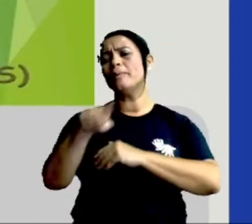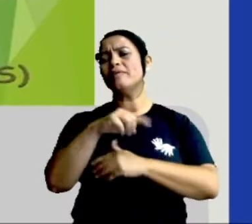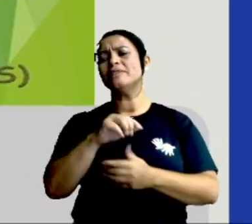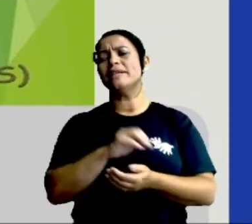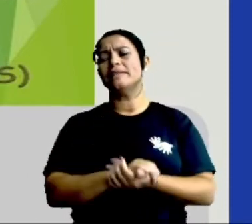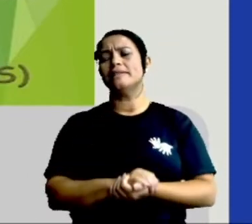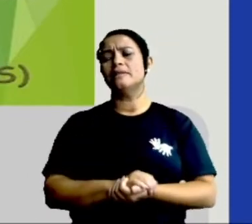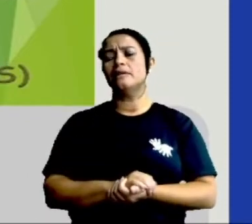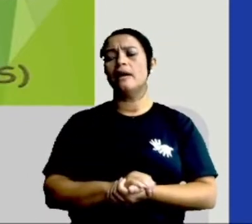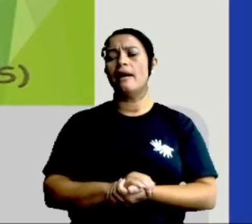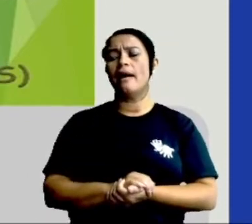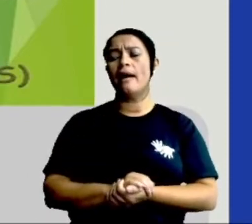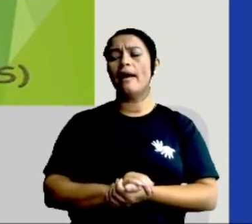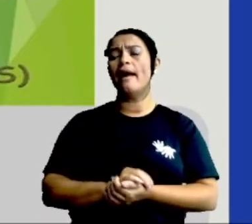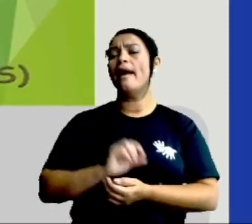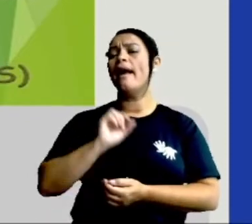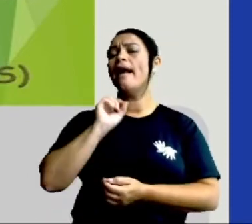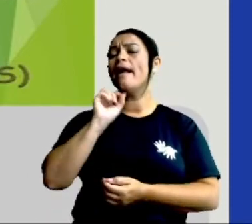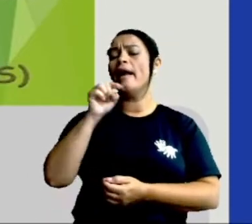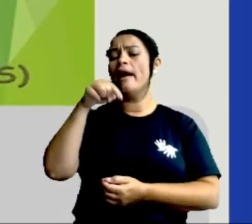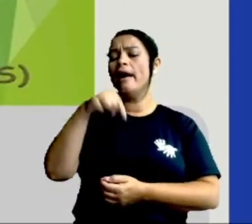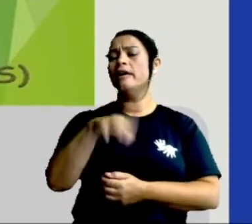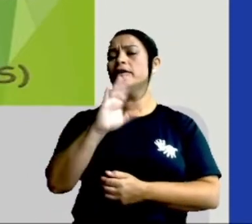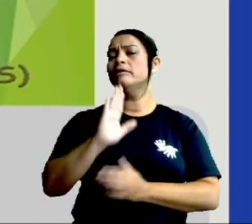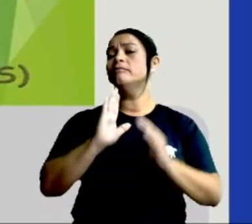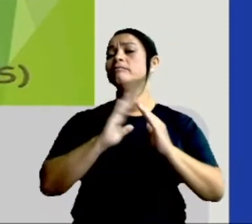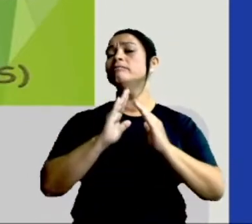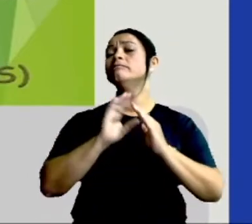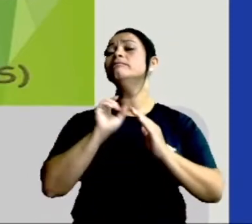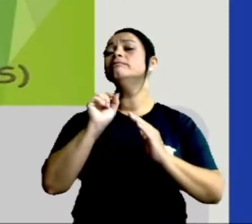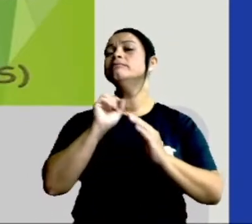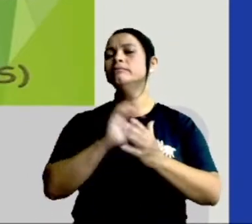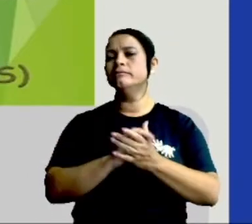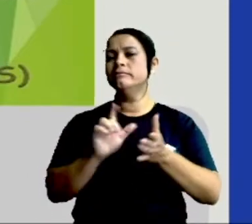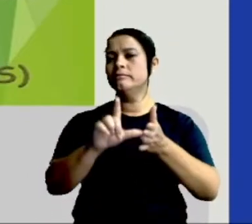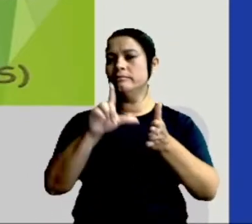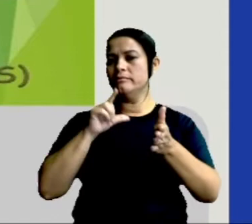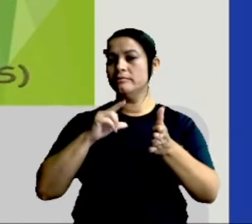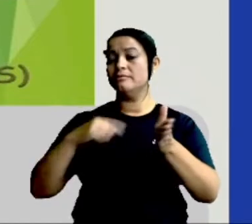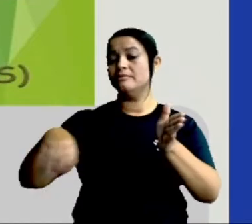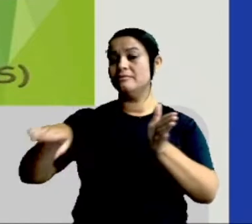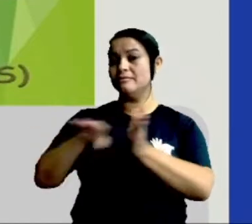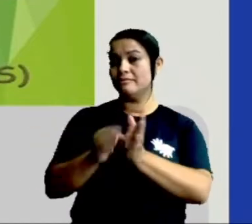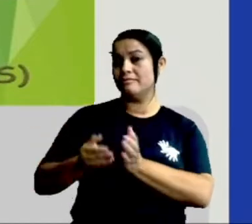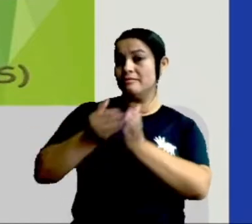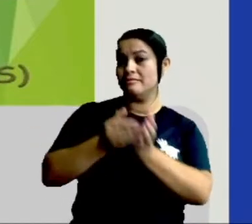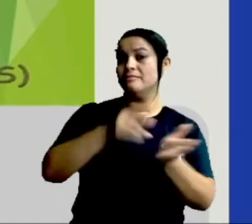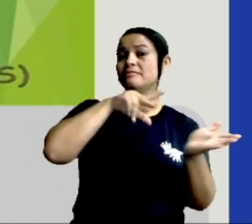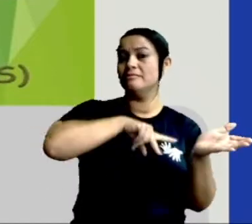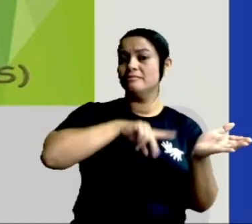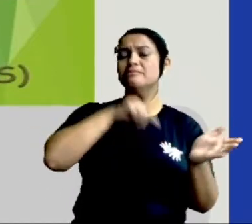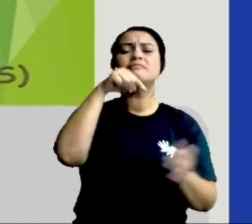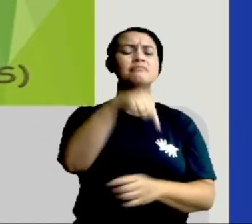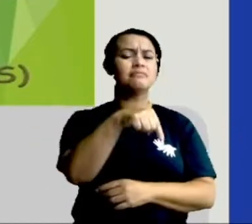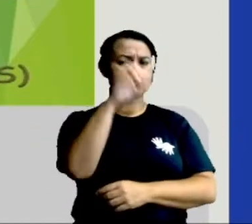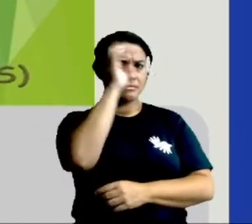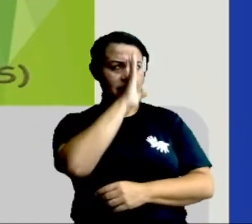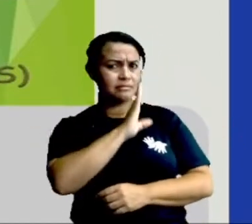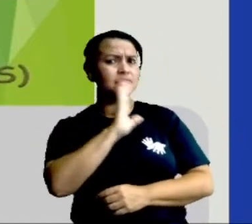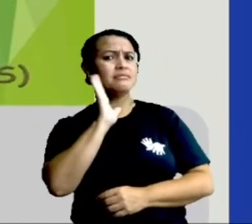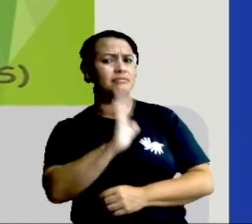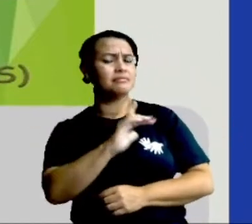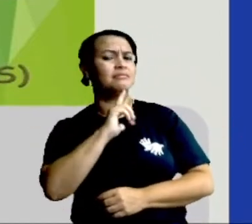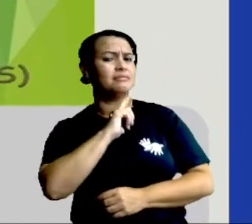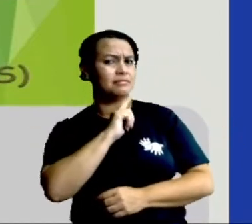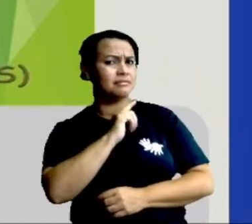né? Quem já era dono dessas terras? Antes dos portugueses chegarem aqui no Brasil,